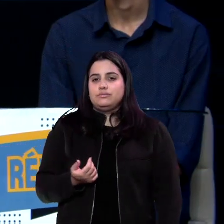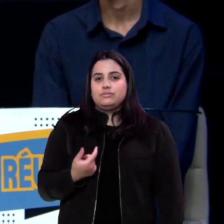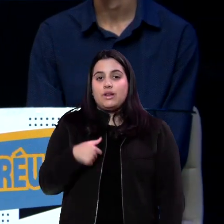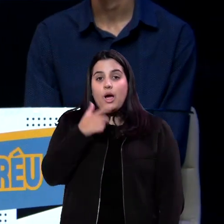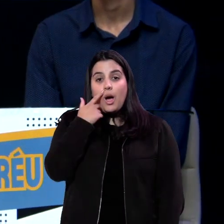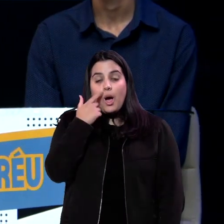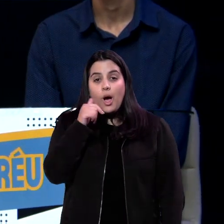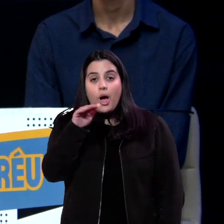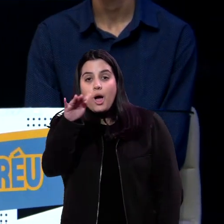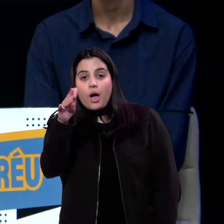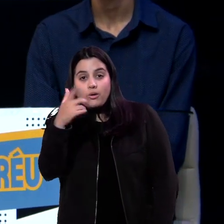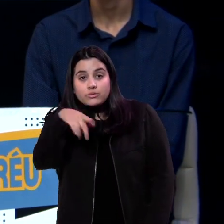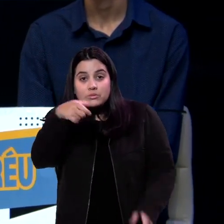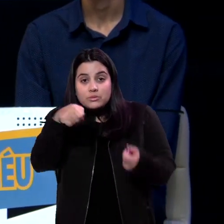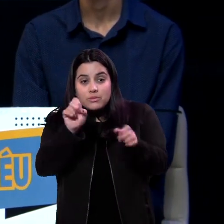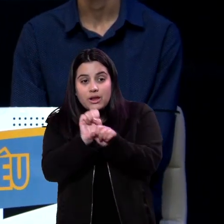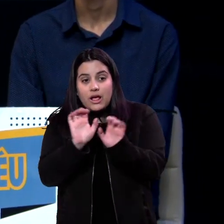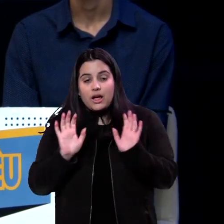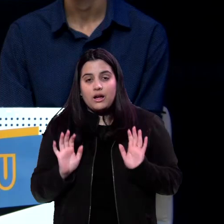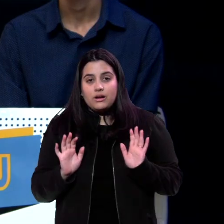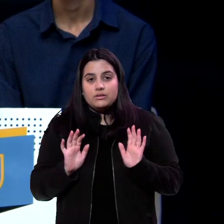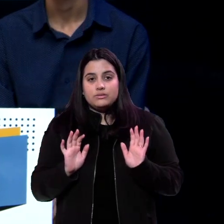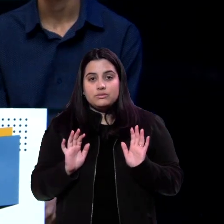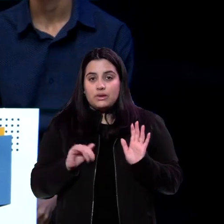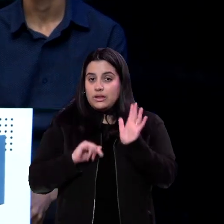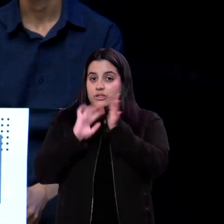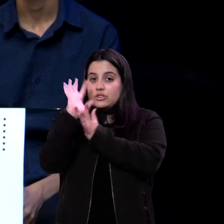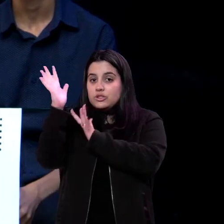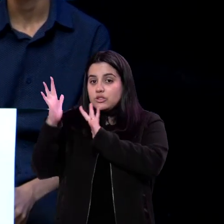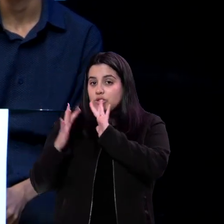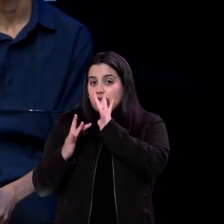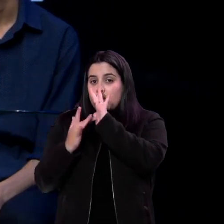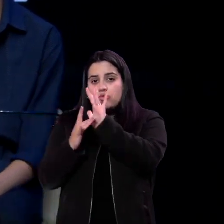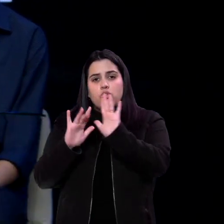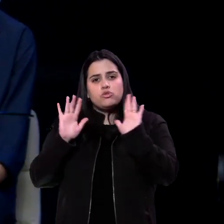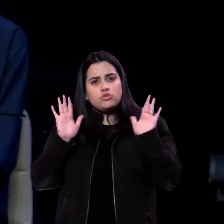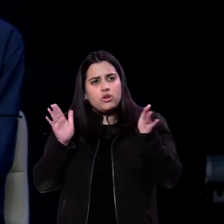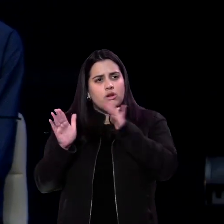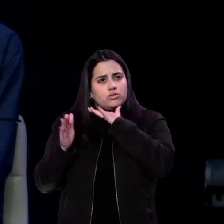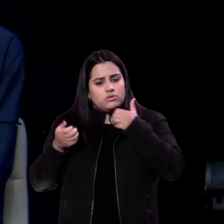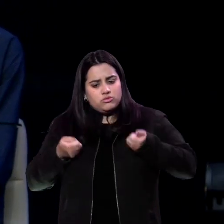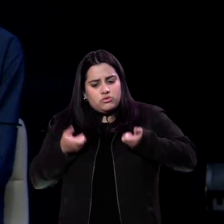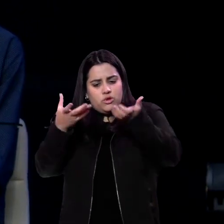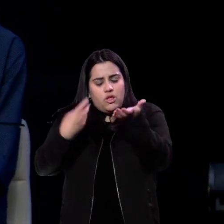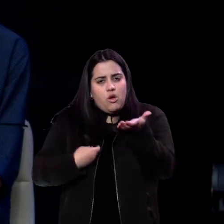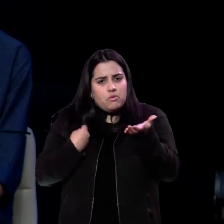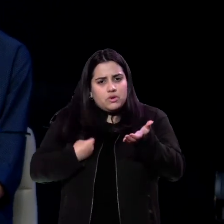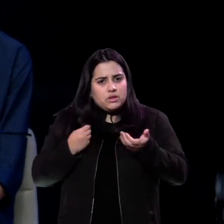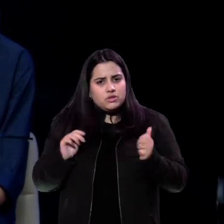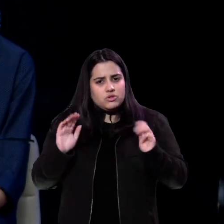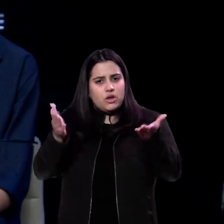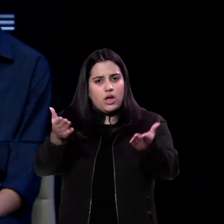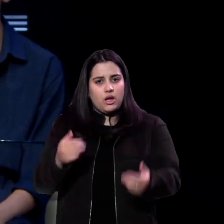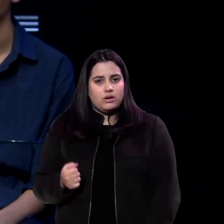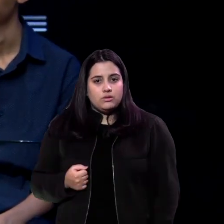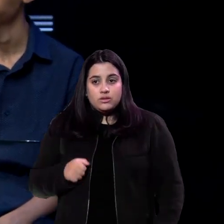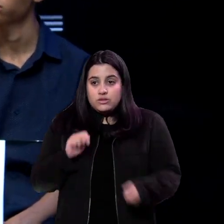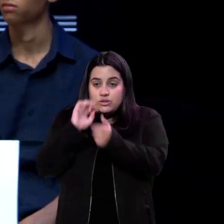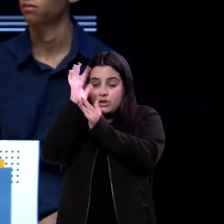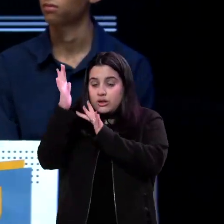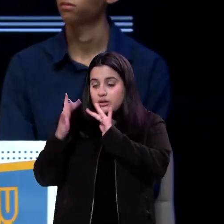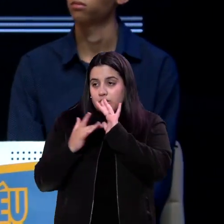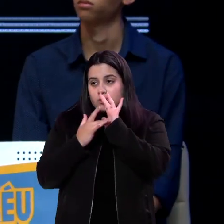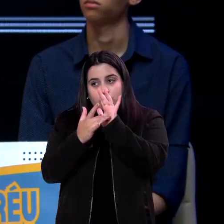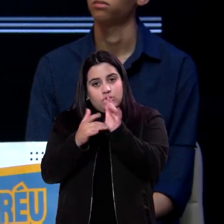Ei, sai do tribunal. Jesus já te deu vida fora dele.